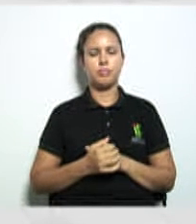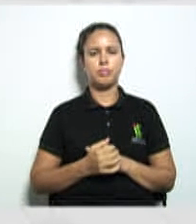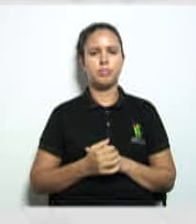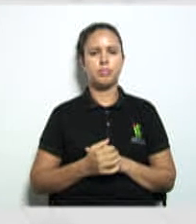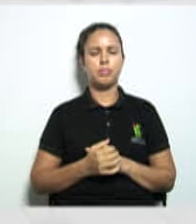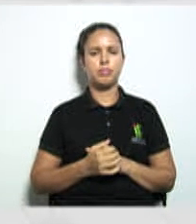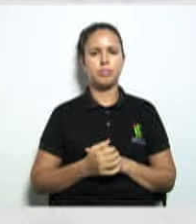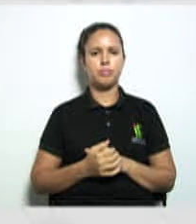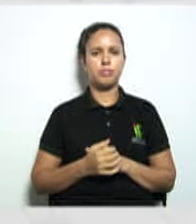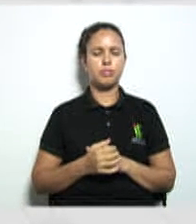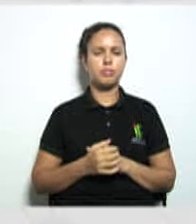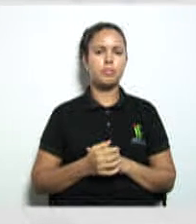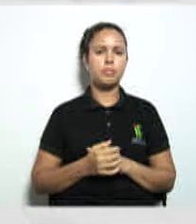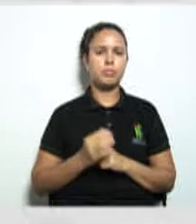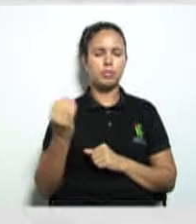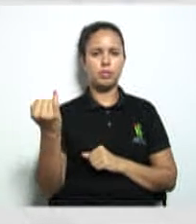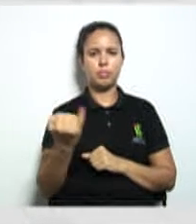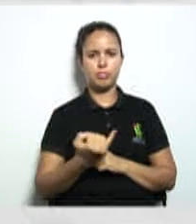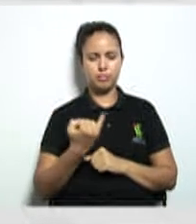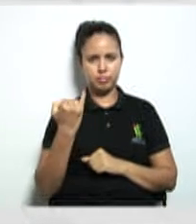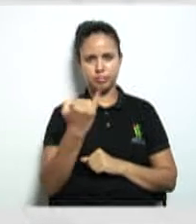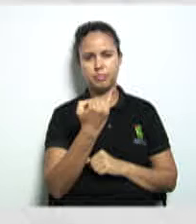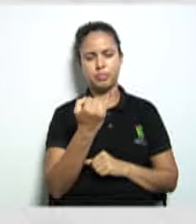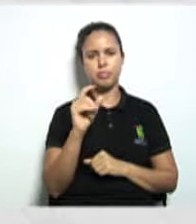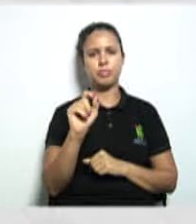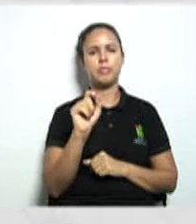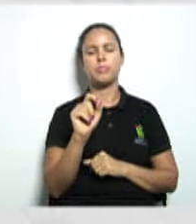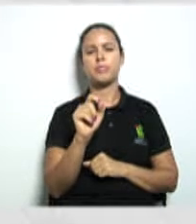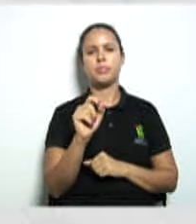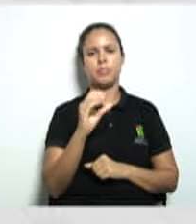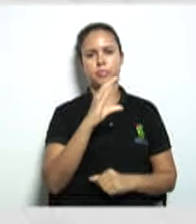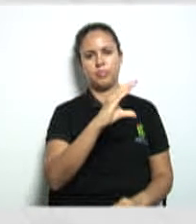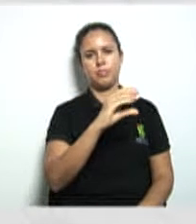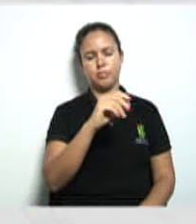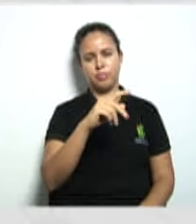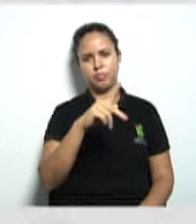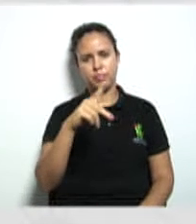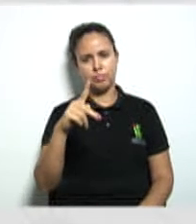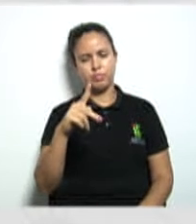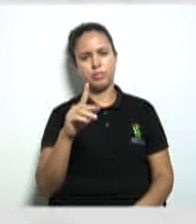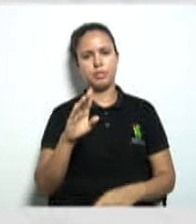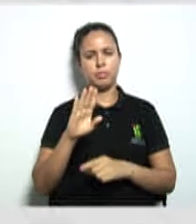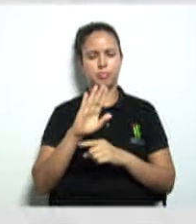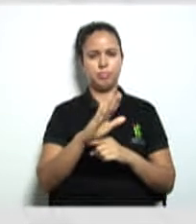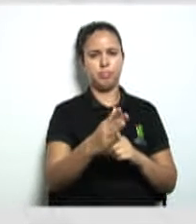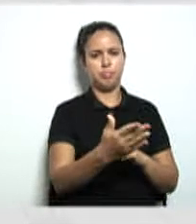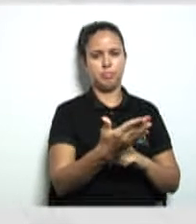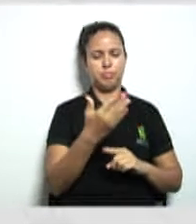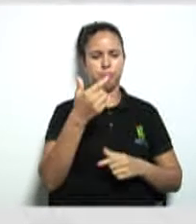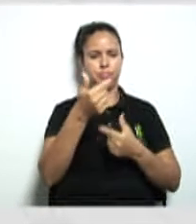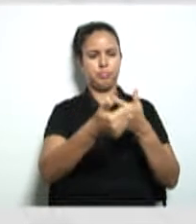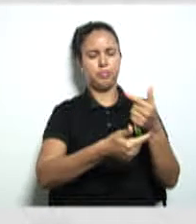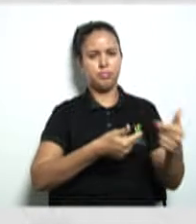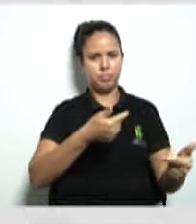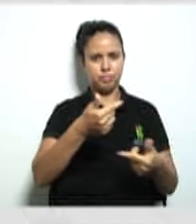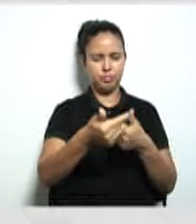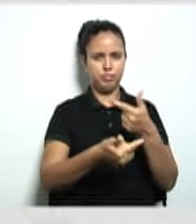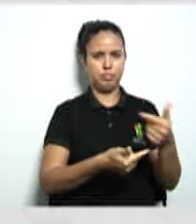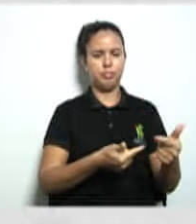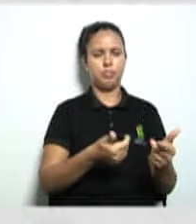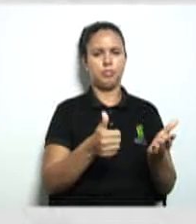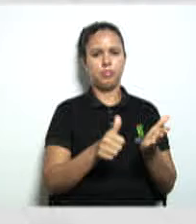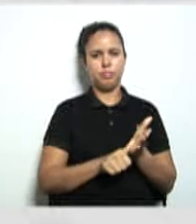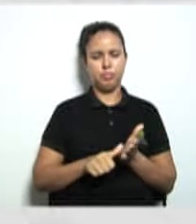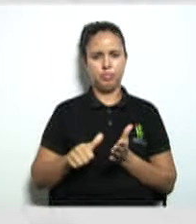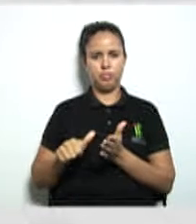Ponto importante aqui, ó. As cooperativas prestam serviços aos